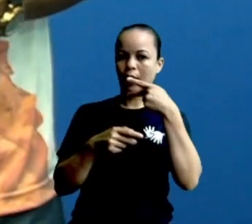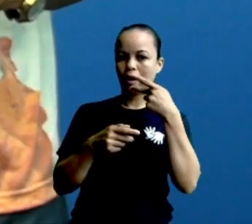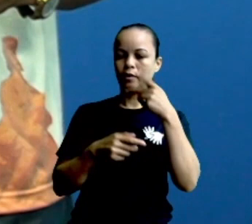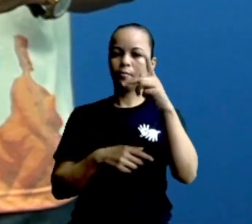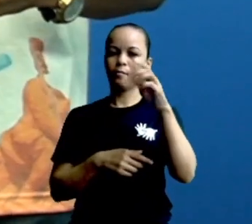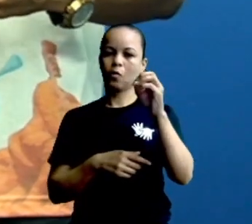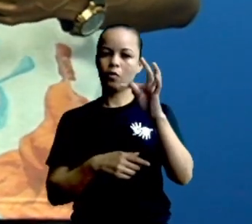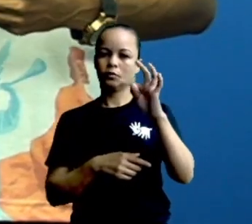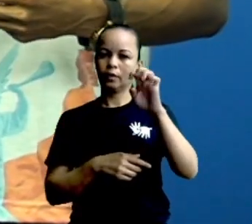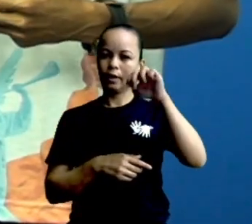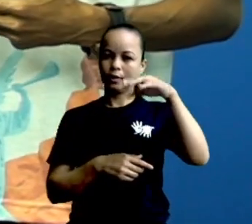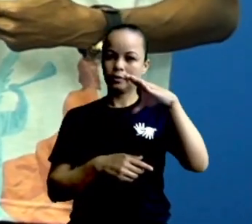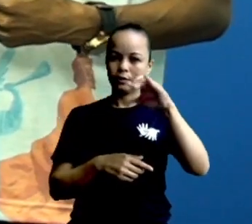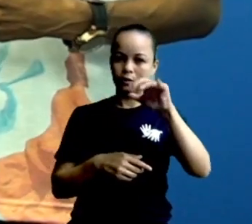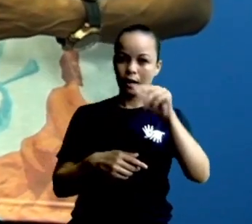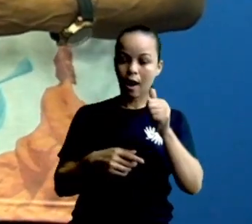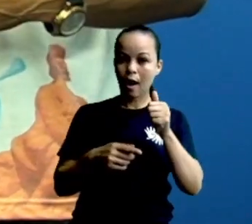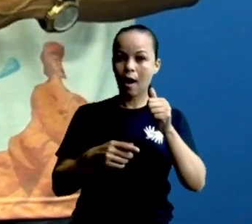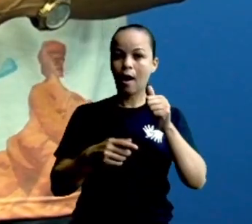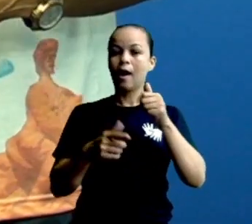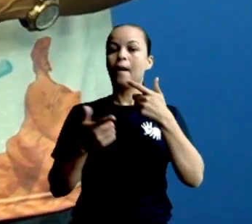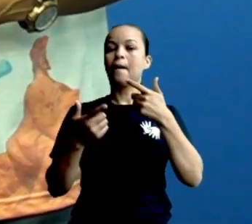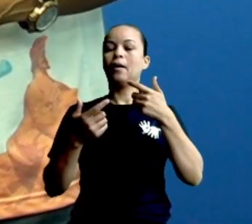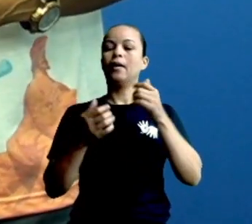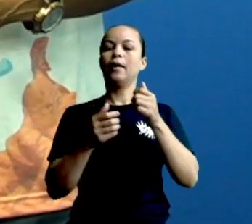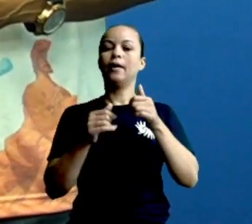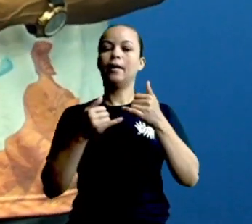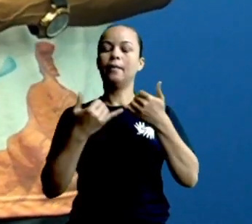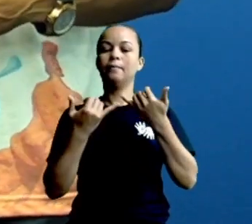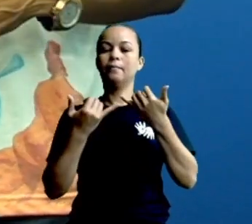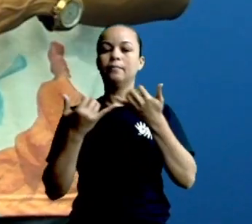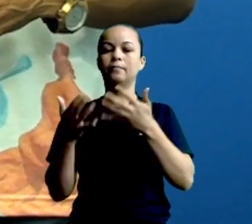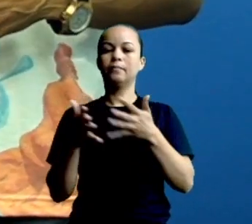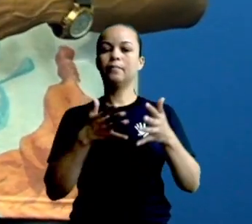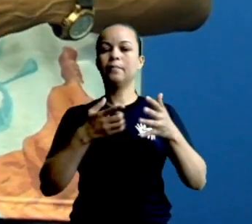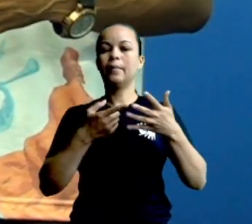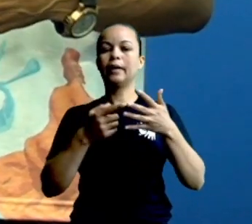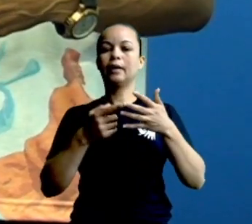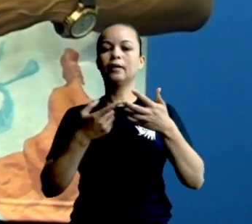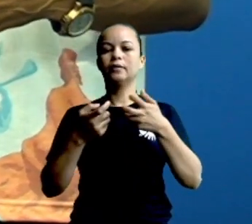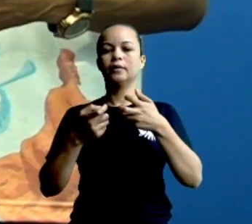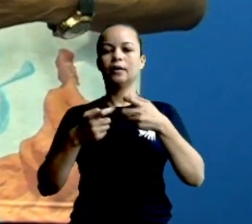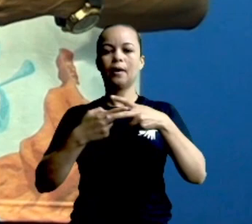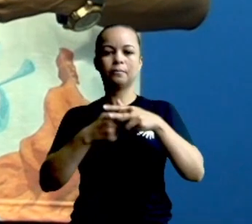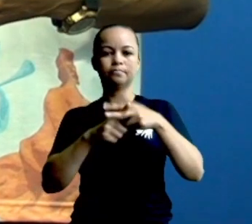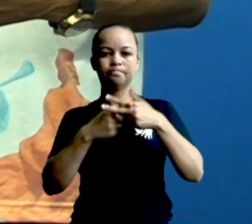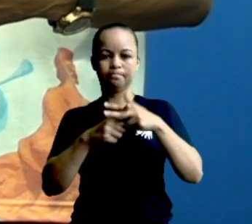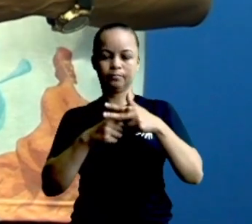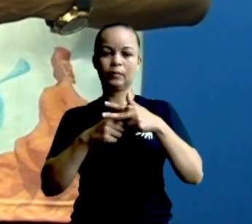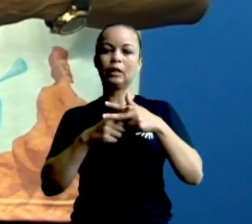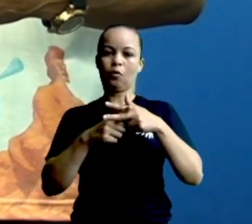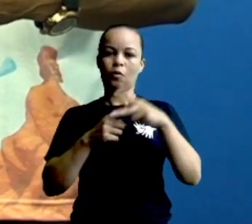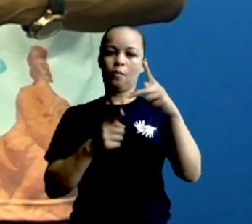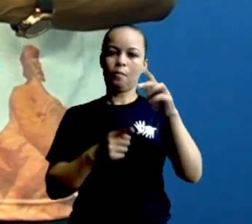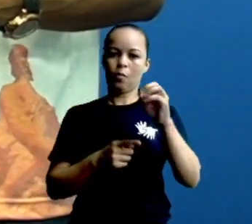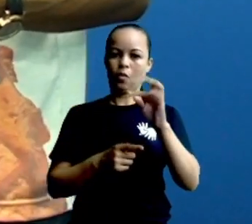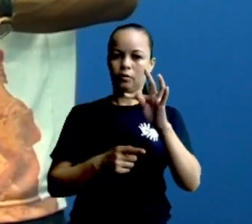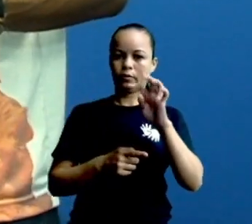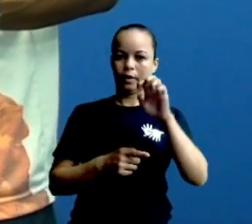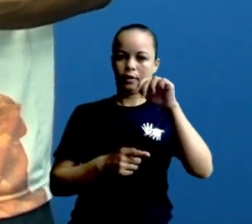para mim, rapidamente. Potência mecânica. Deixa outro tipo de potência, tá? Vocês vão ver no decorrer dos seus